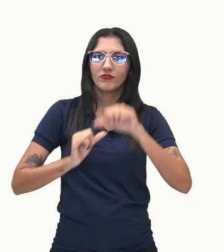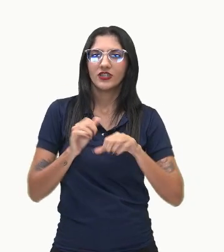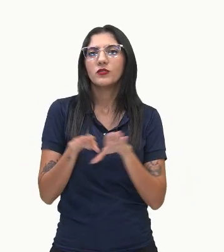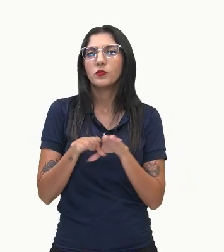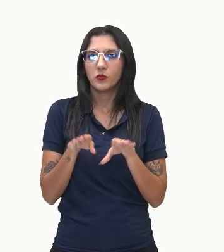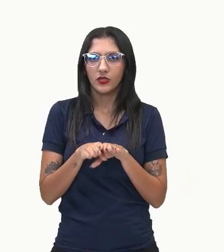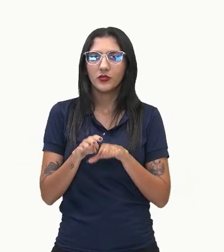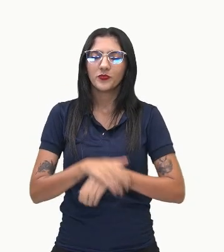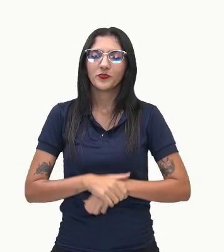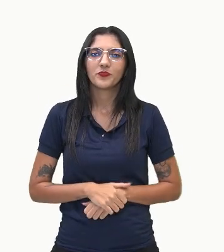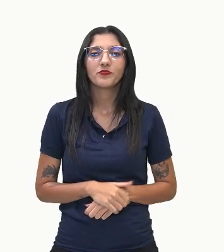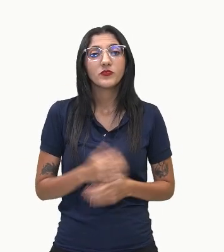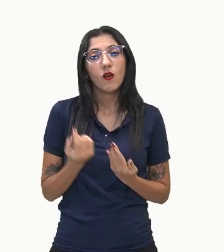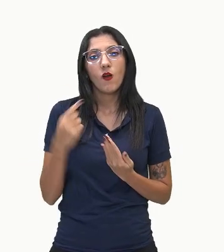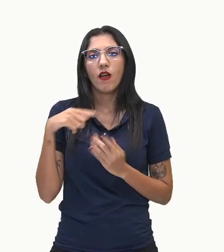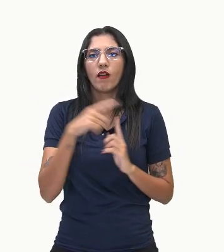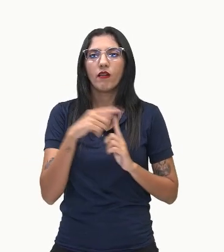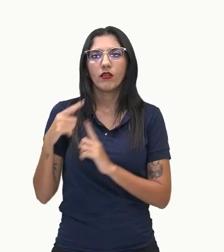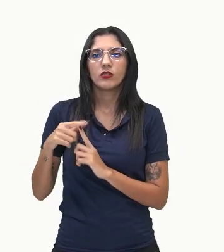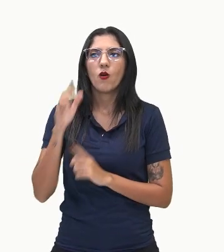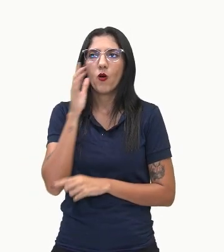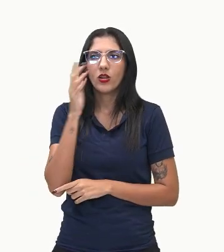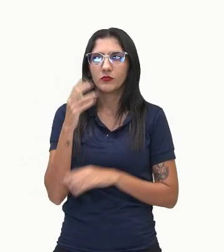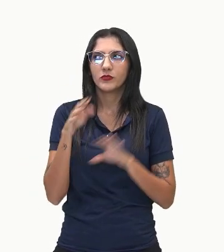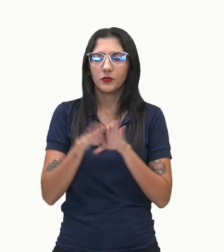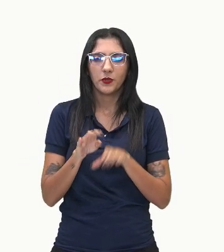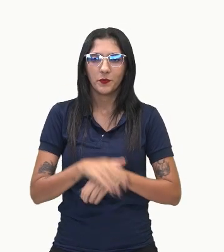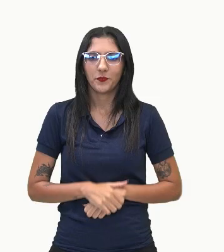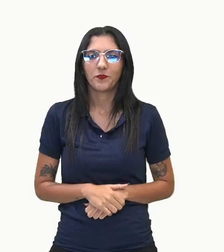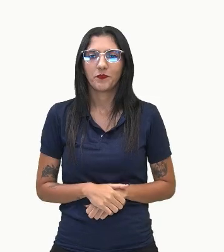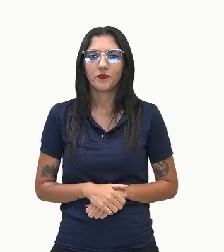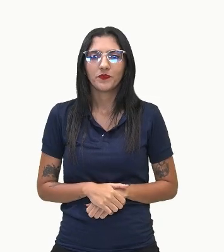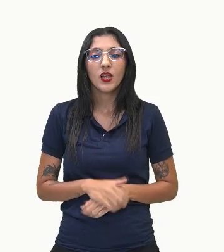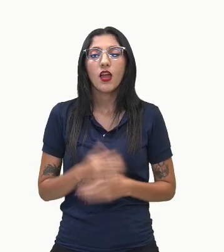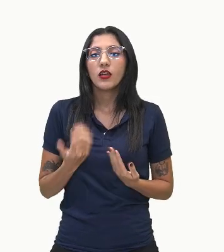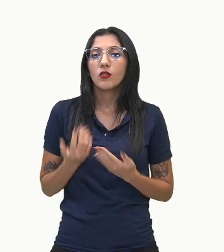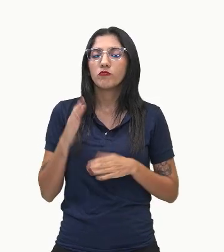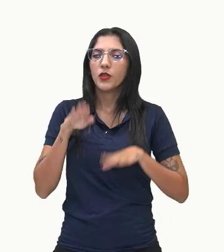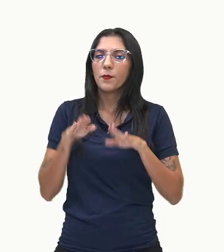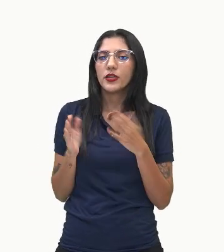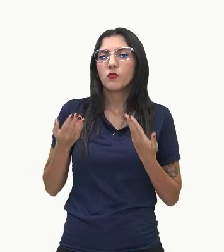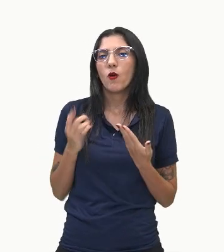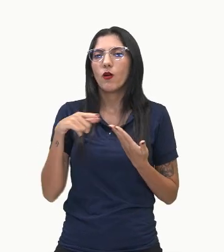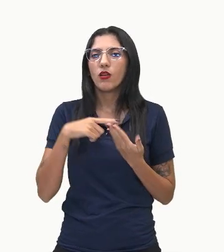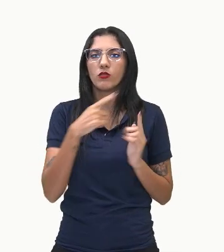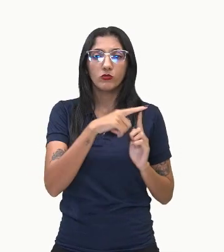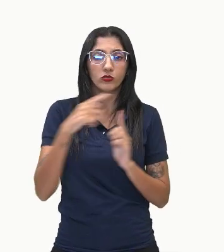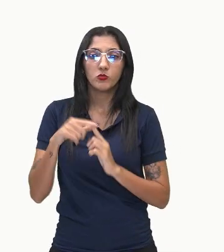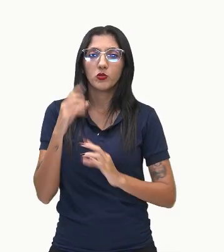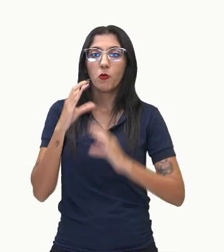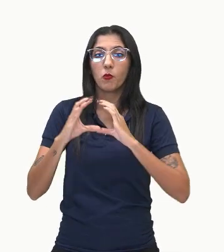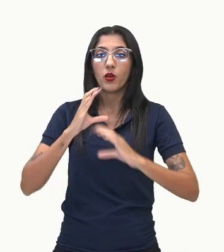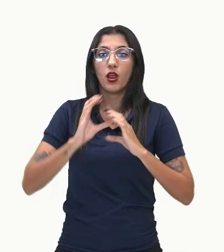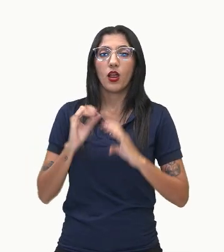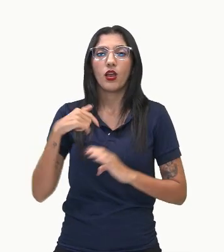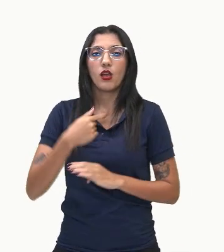língua nesse tipo de situação. Então, dependendo da minha interação social, dependendo da minha